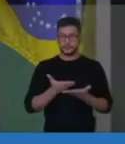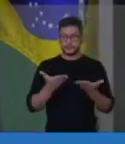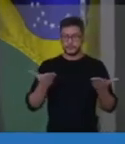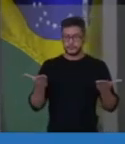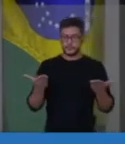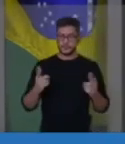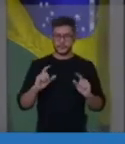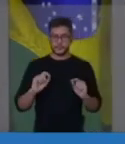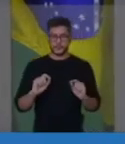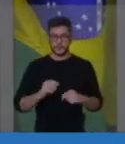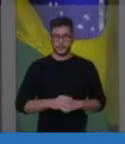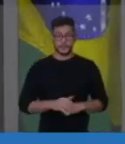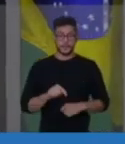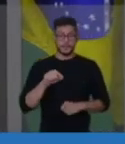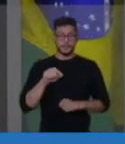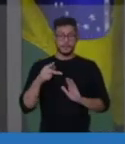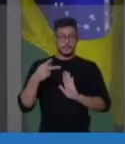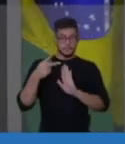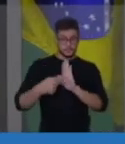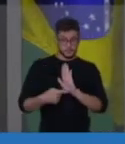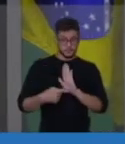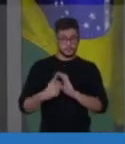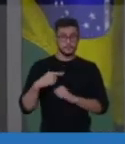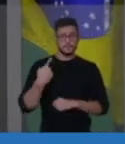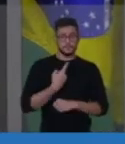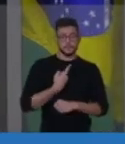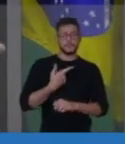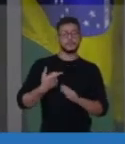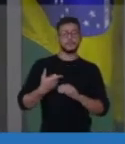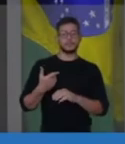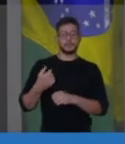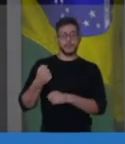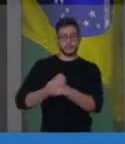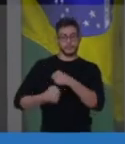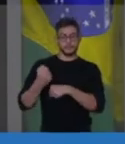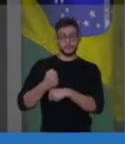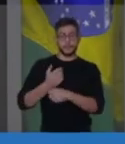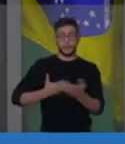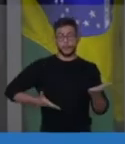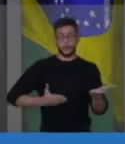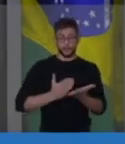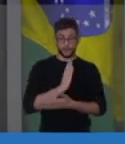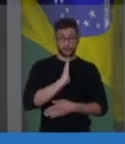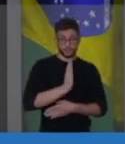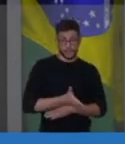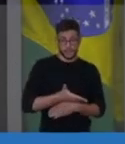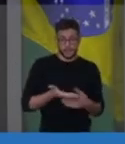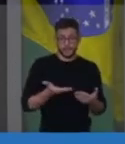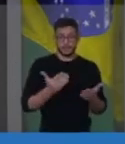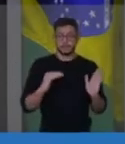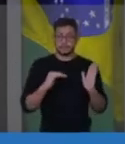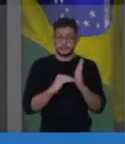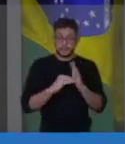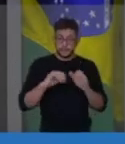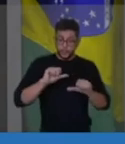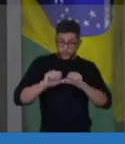claro, o projeto que nós já aprovamos na legislatura passada sofreu uma pequena alteração no Senado e volta para cá.